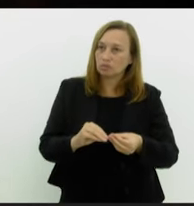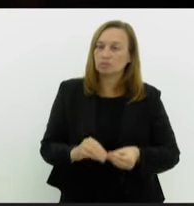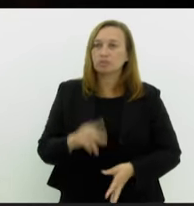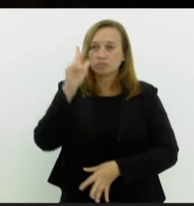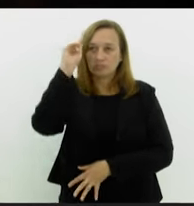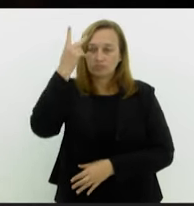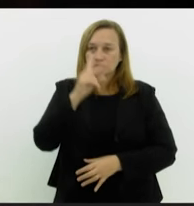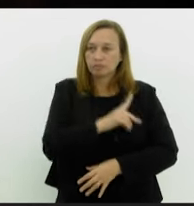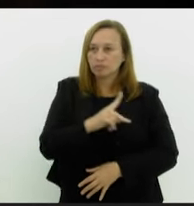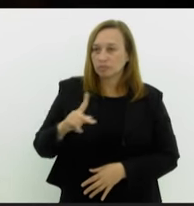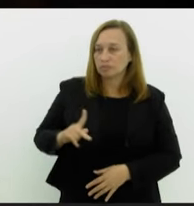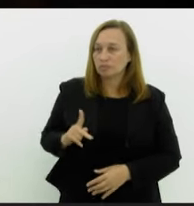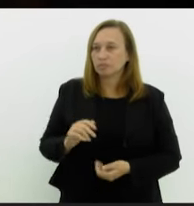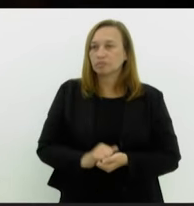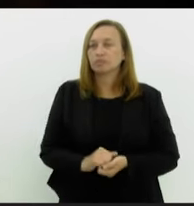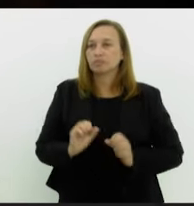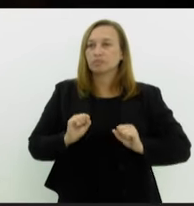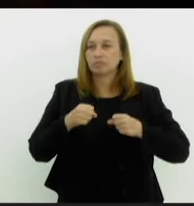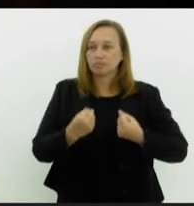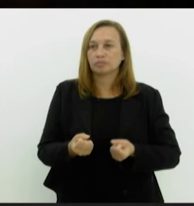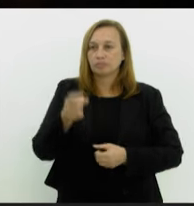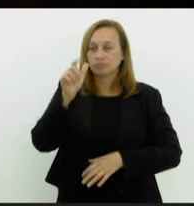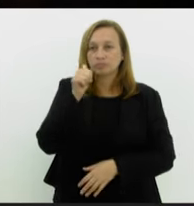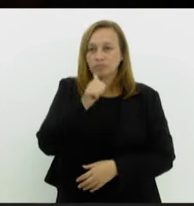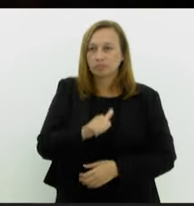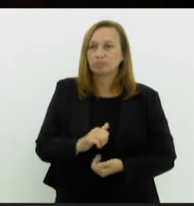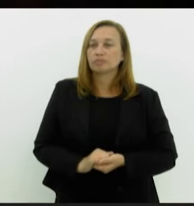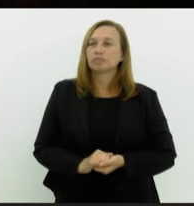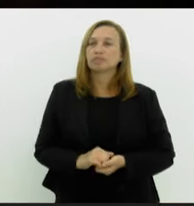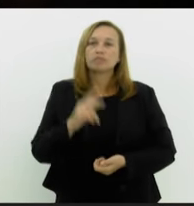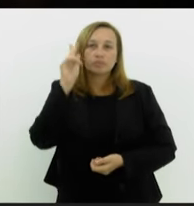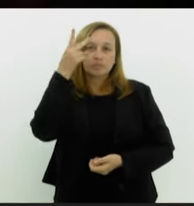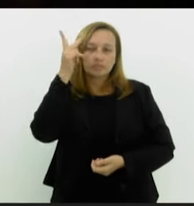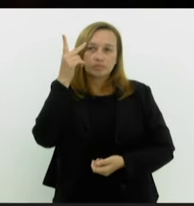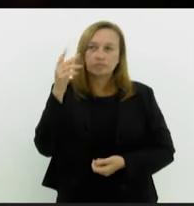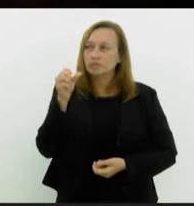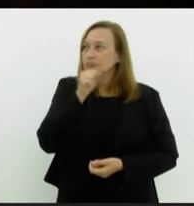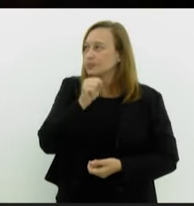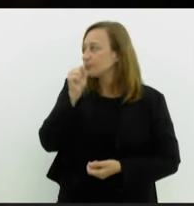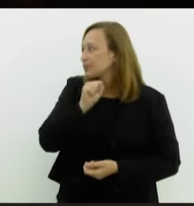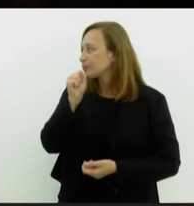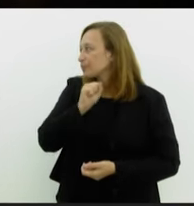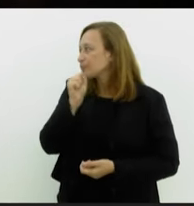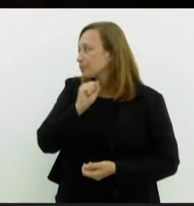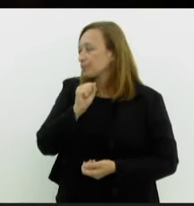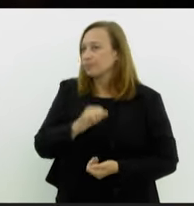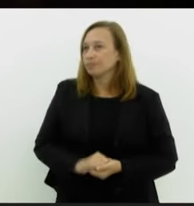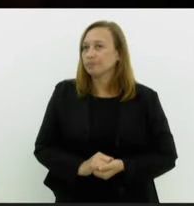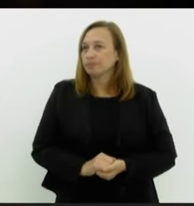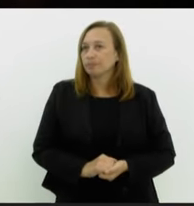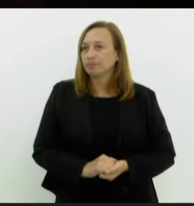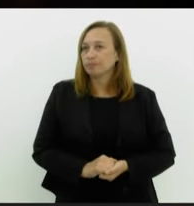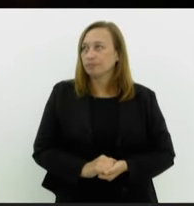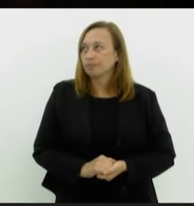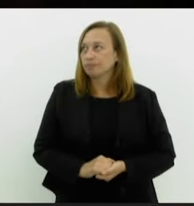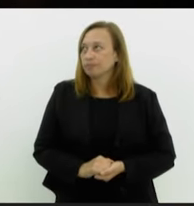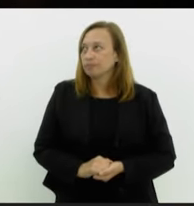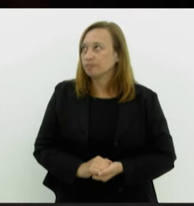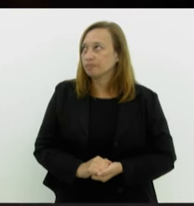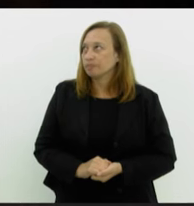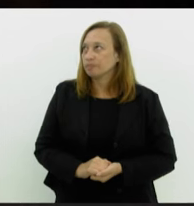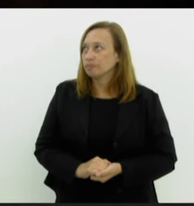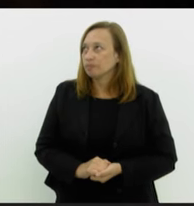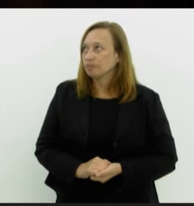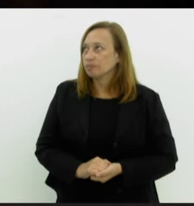da Defensoria na defesa das mulheres É uma história muito antiga e Maria Carmen minha assessora parlamentar